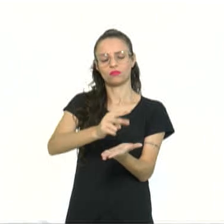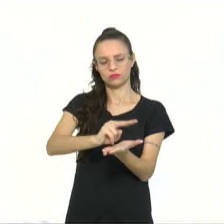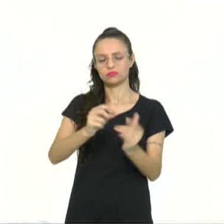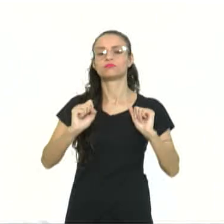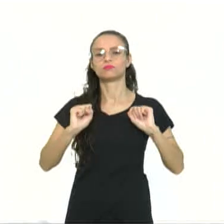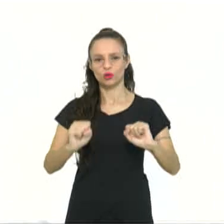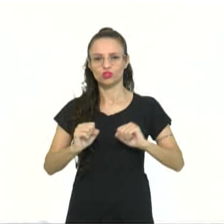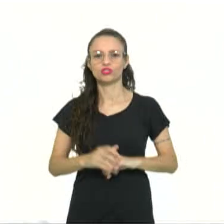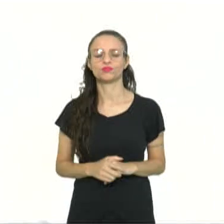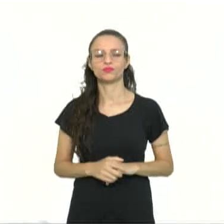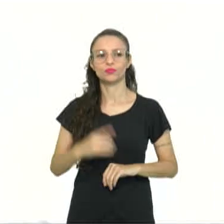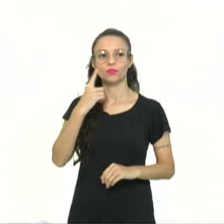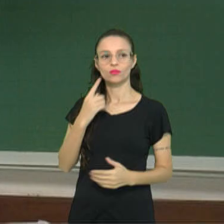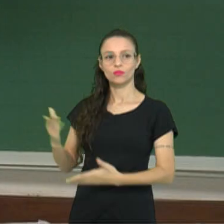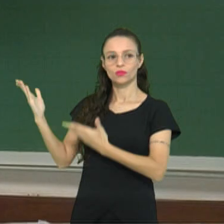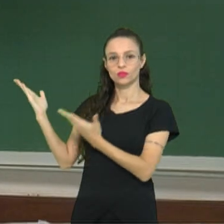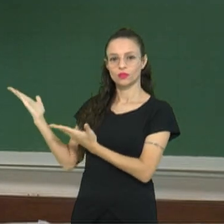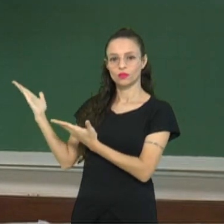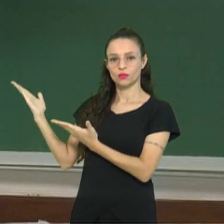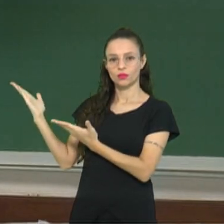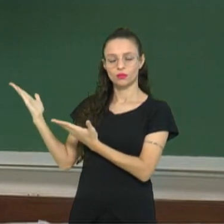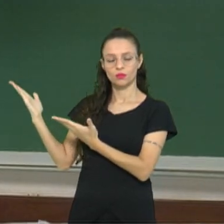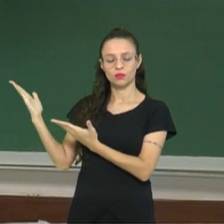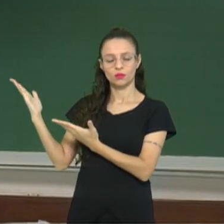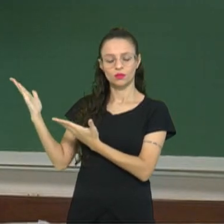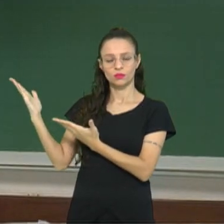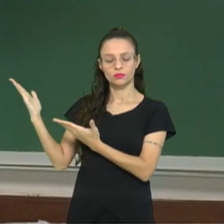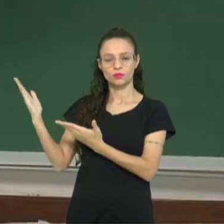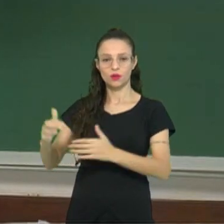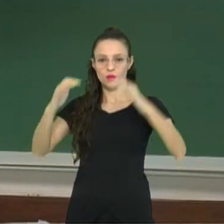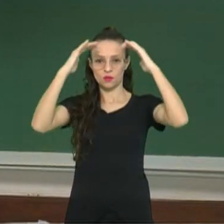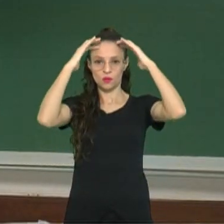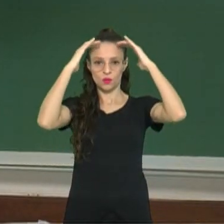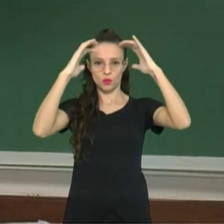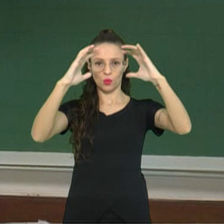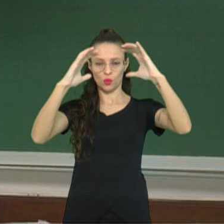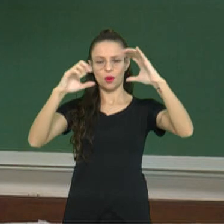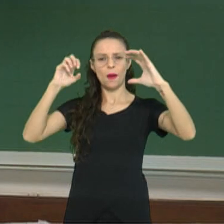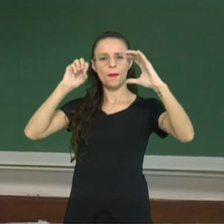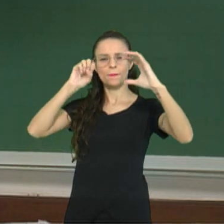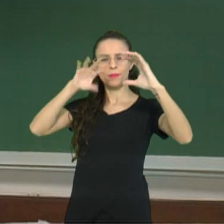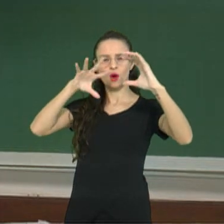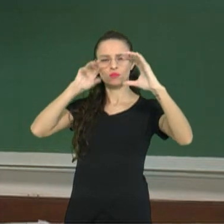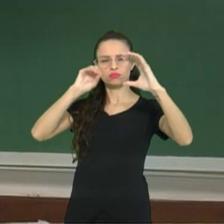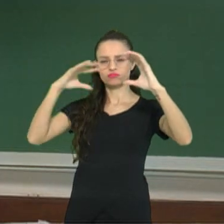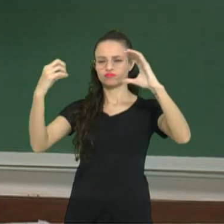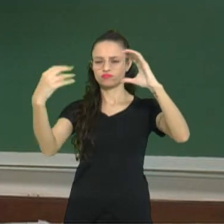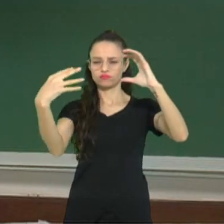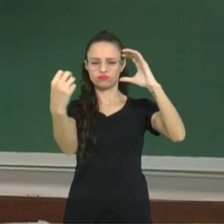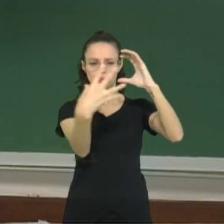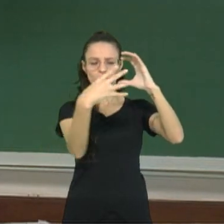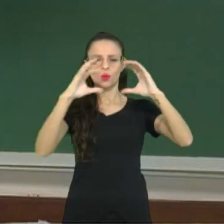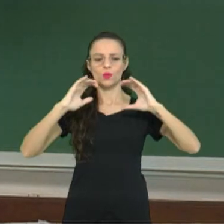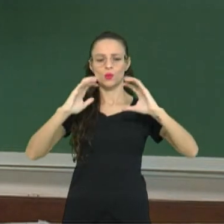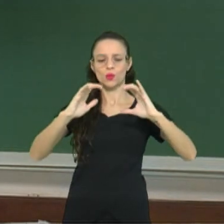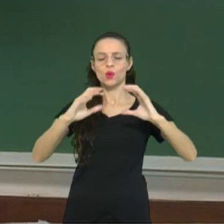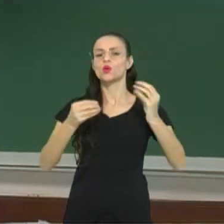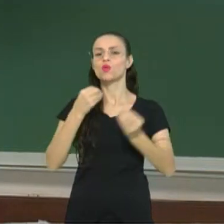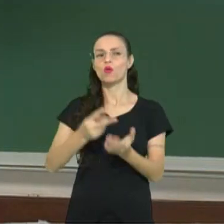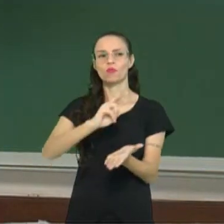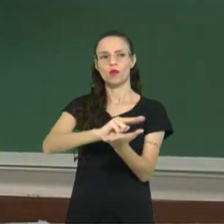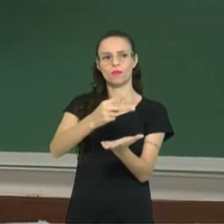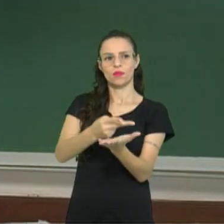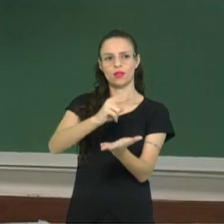convulsões. Trouxe aqui para você a imagem de um eletroencefalograma mostrando a situação, né? Com epilepsia e